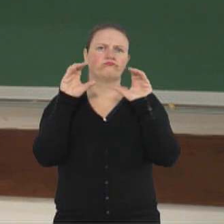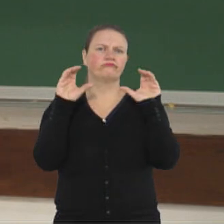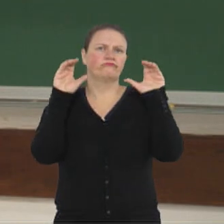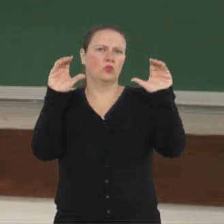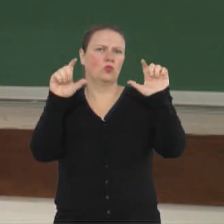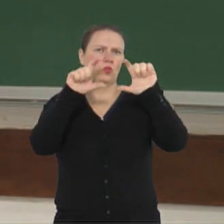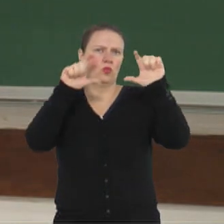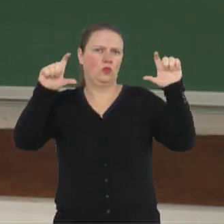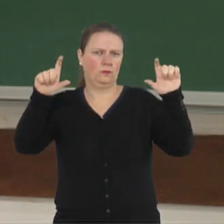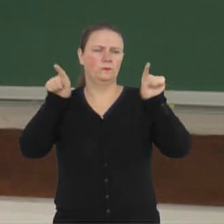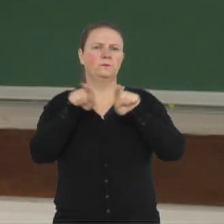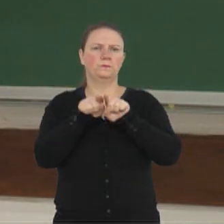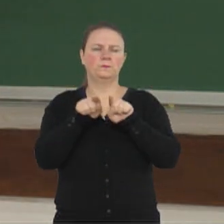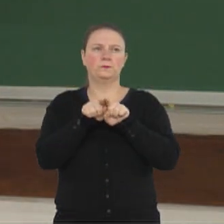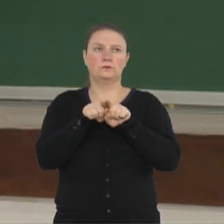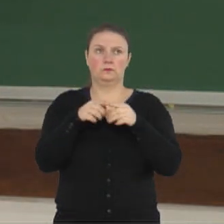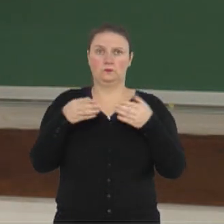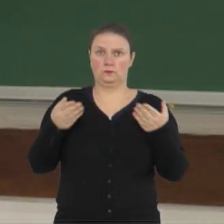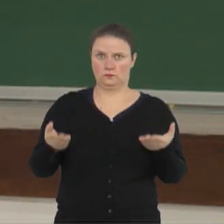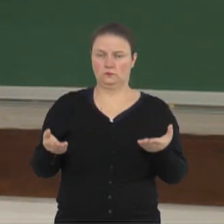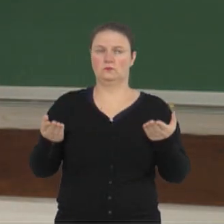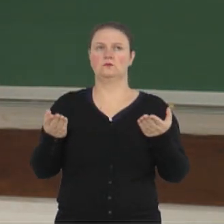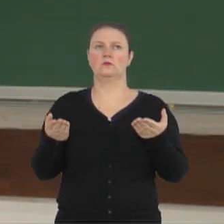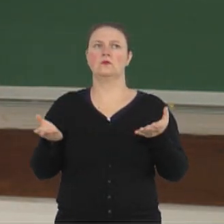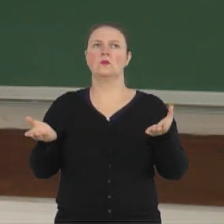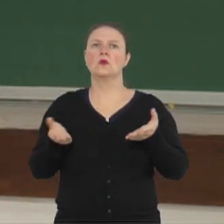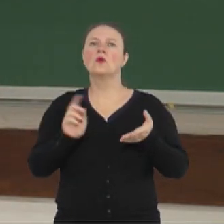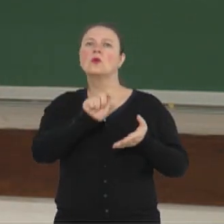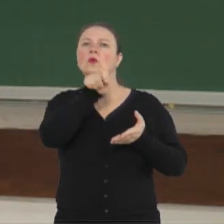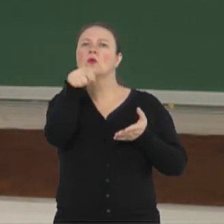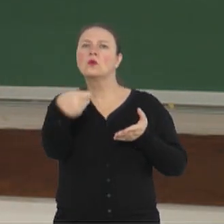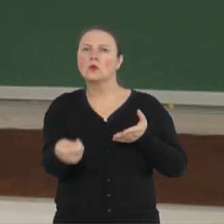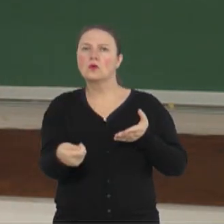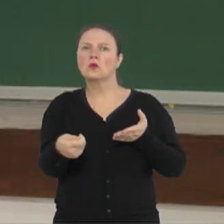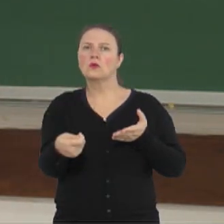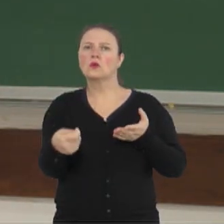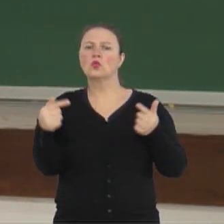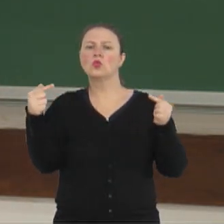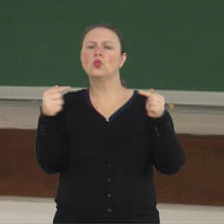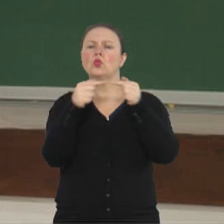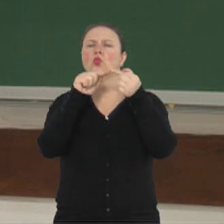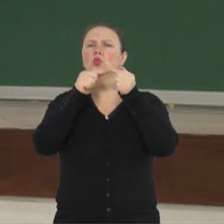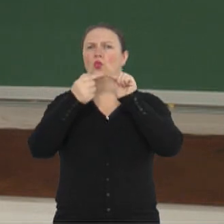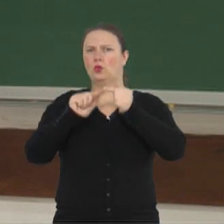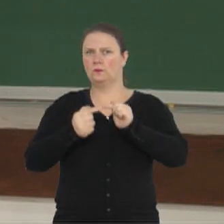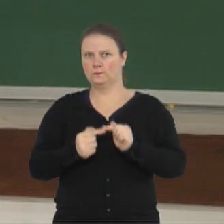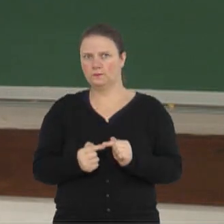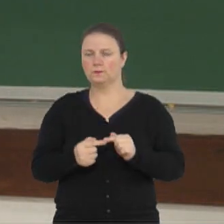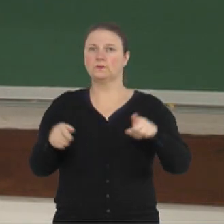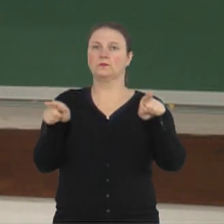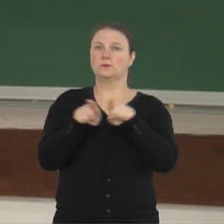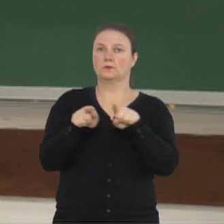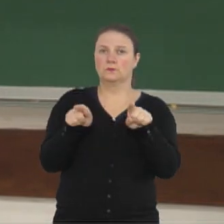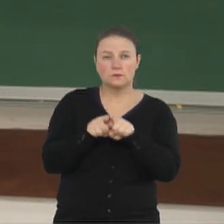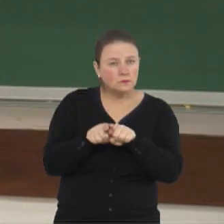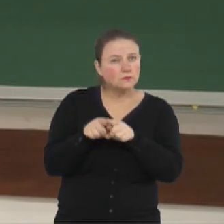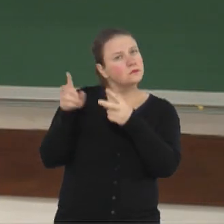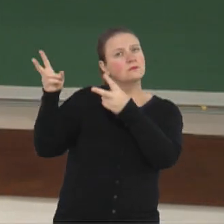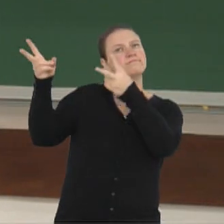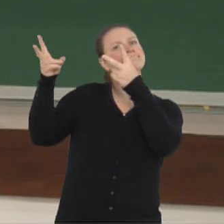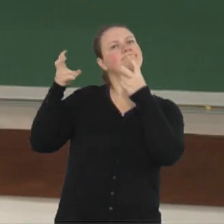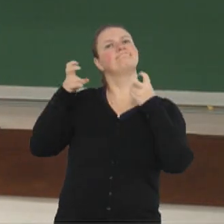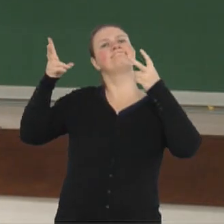numérica. Bom, sendo assim, quanto aos sinais de associações, nós vamos levar em